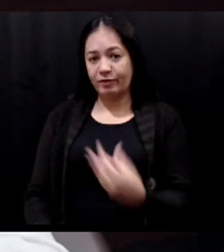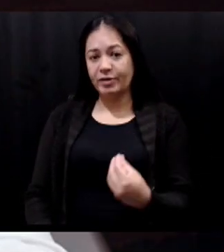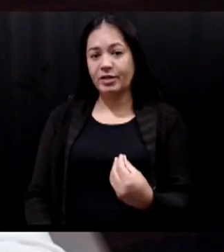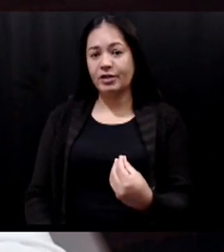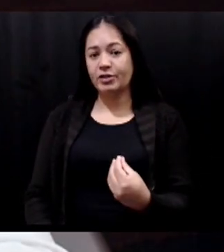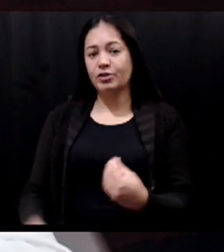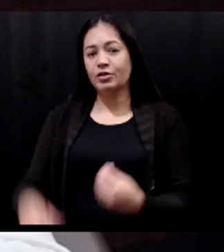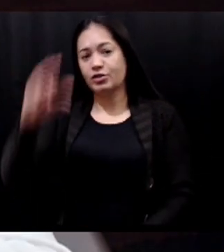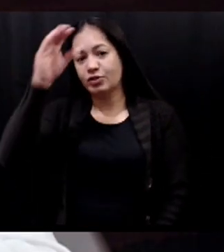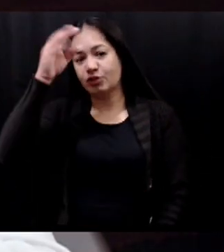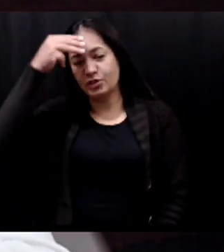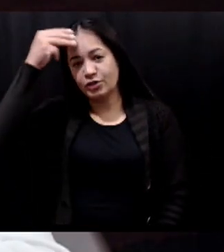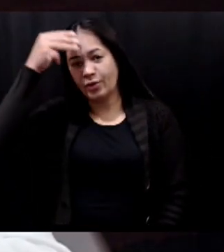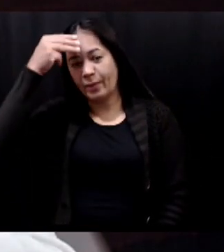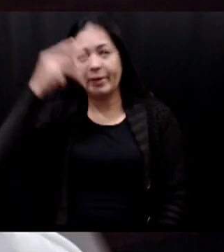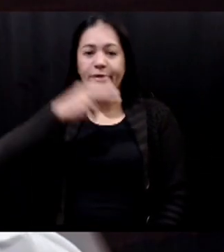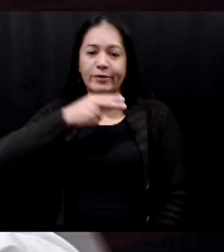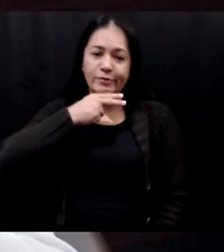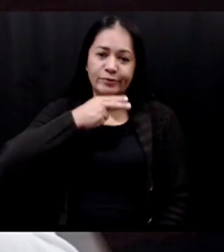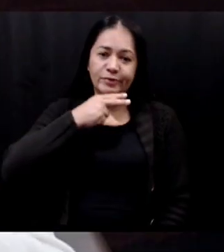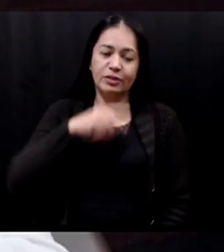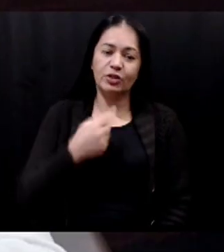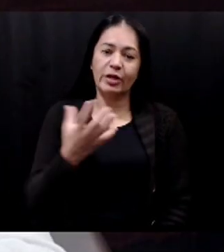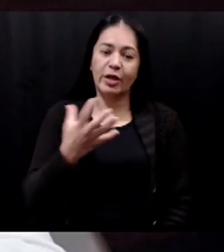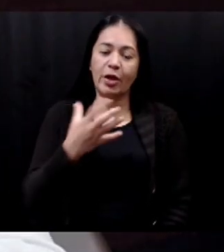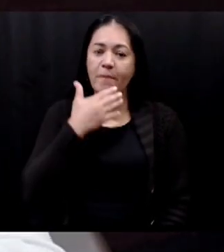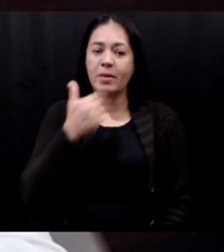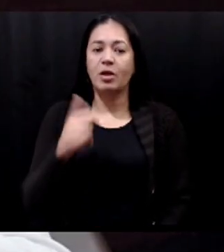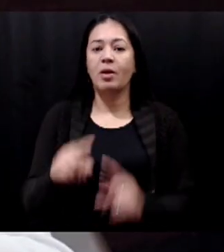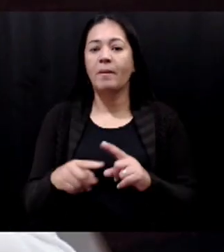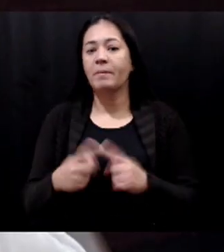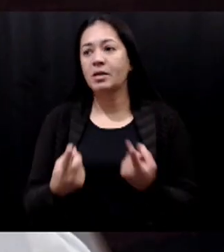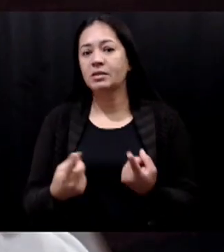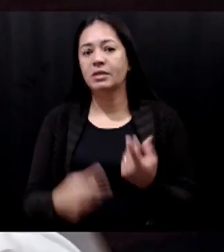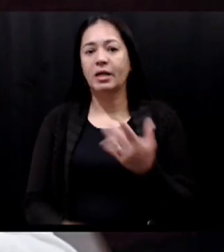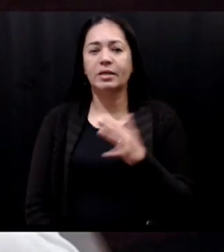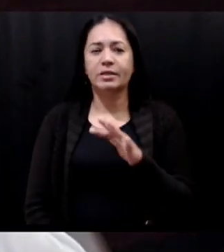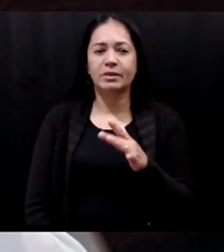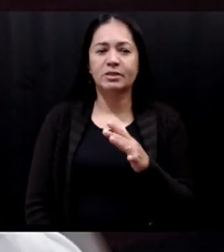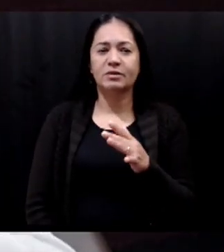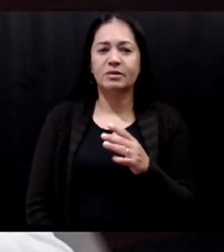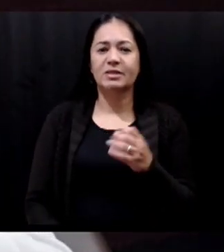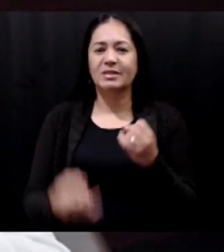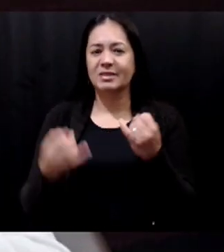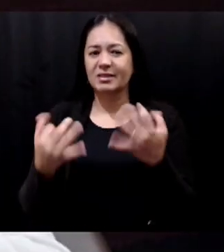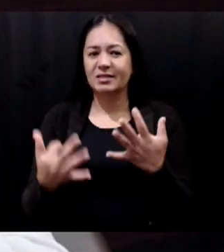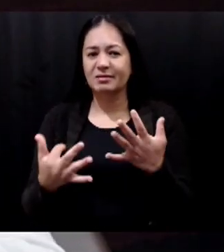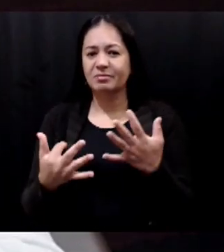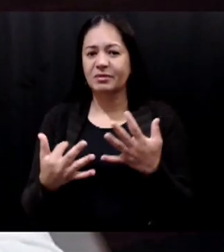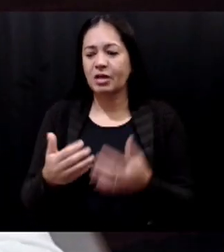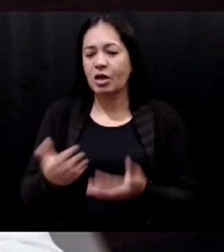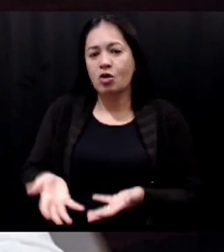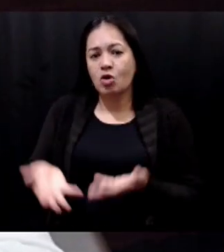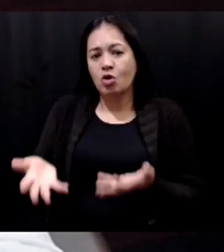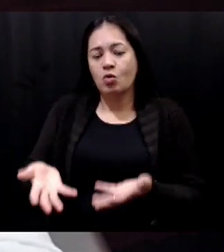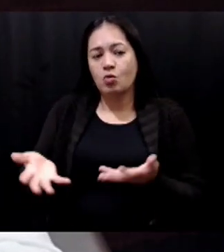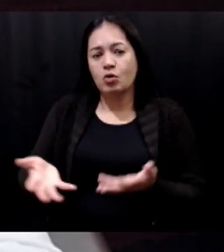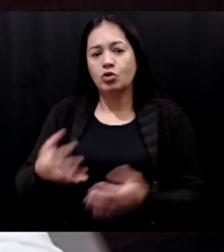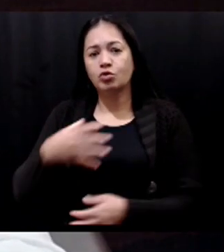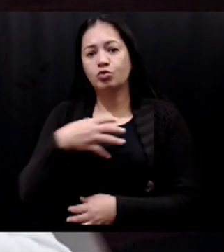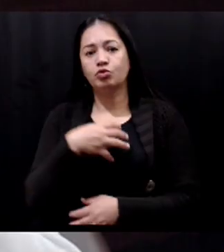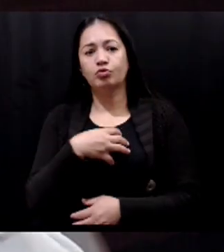nossos netos, mas às vezes a gente acaba falando algo, alimentando algo de uma maneira,